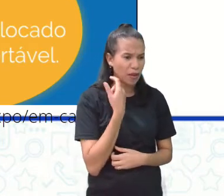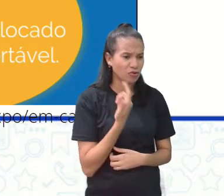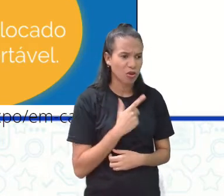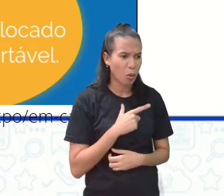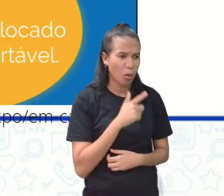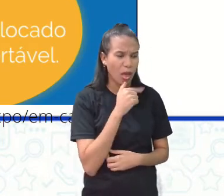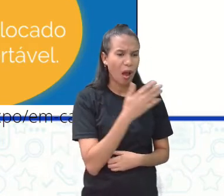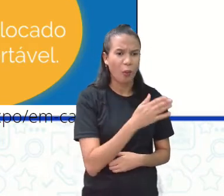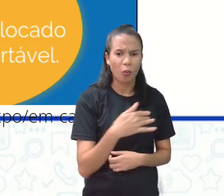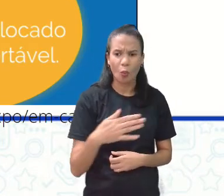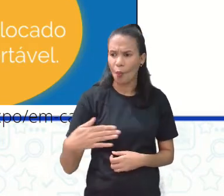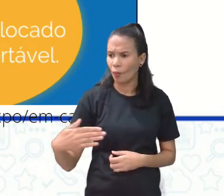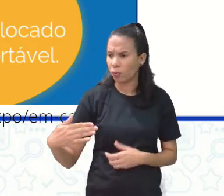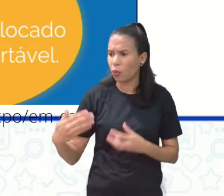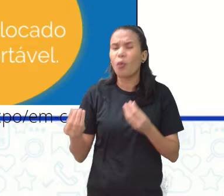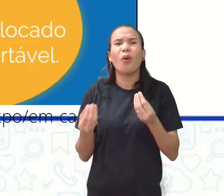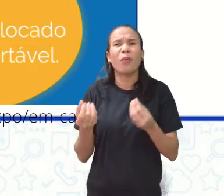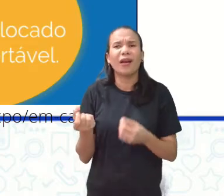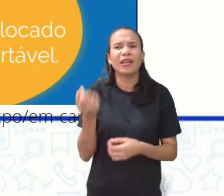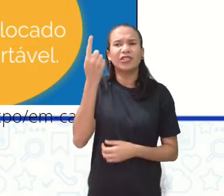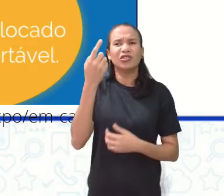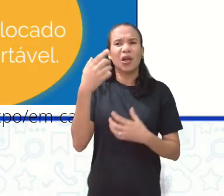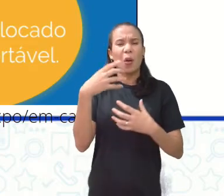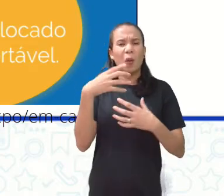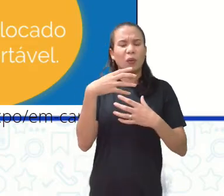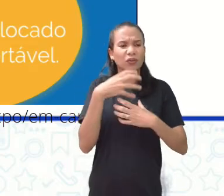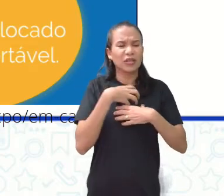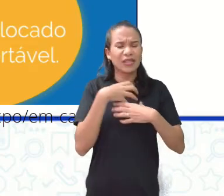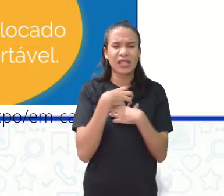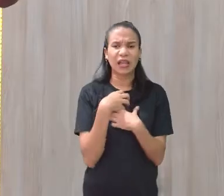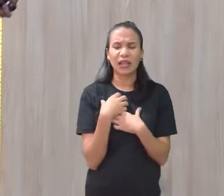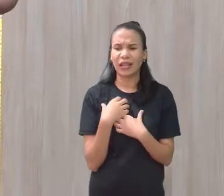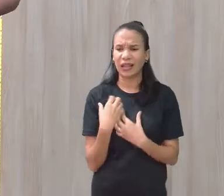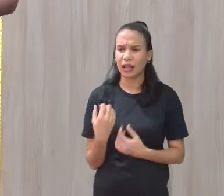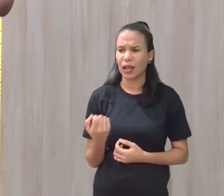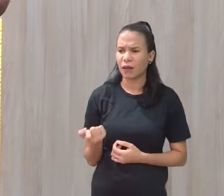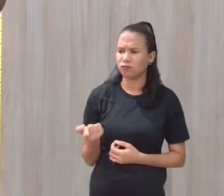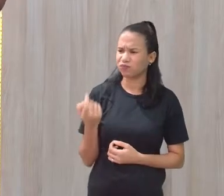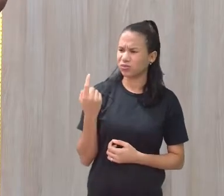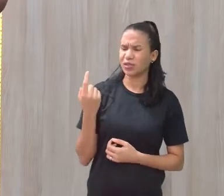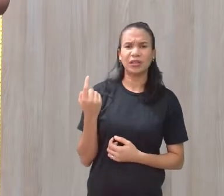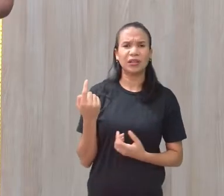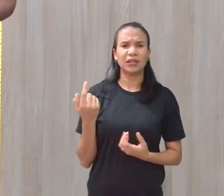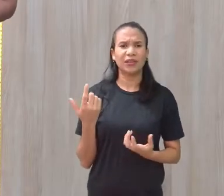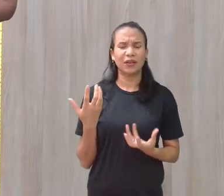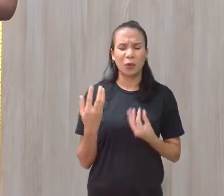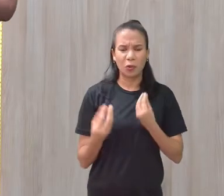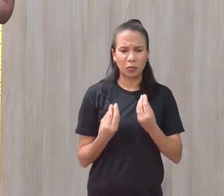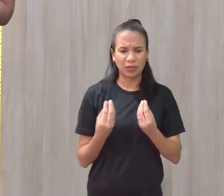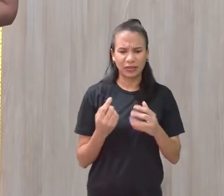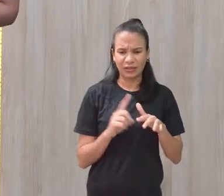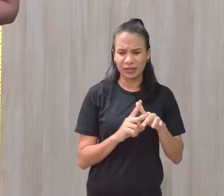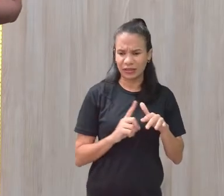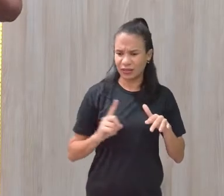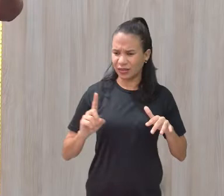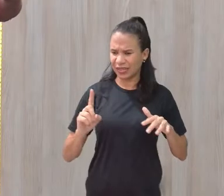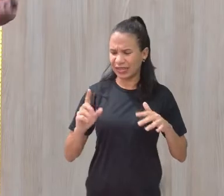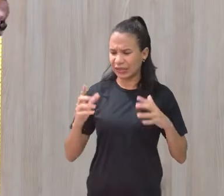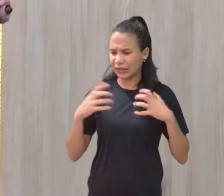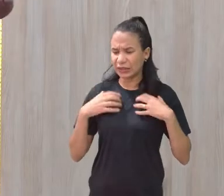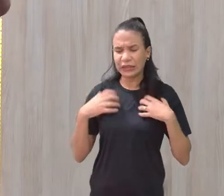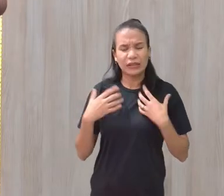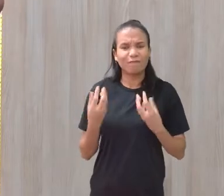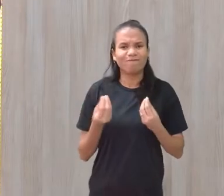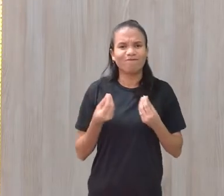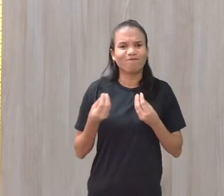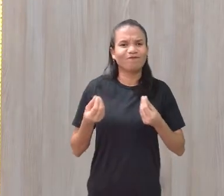tem algo estranho, porque a gente se sente, né, deslocado ou desconfortável